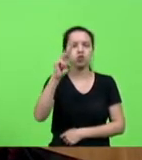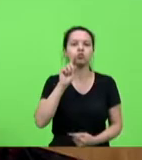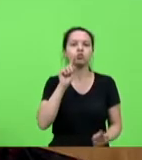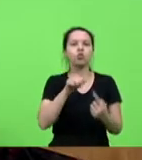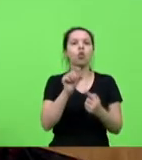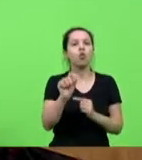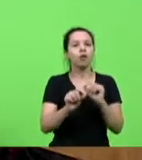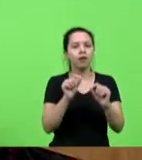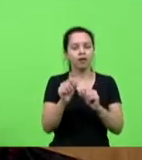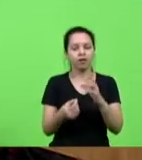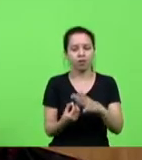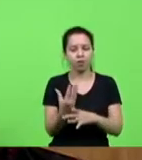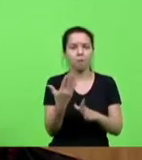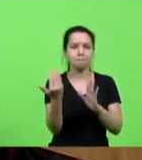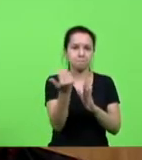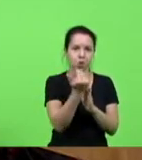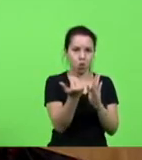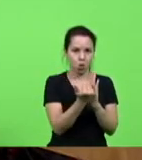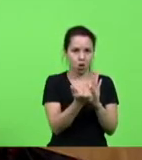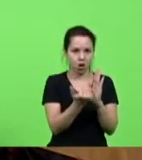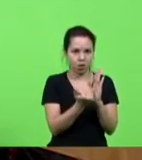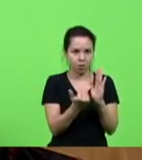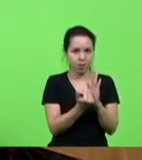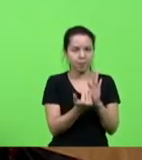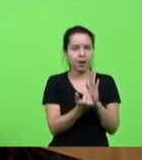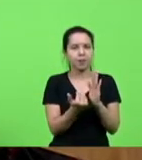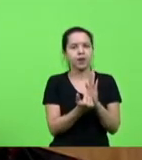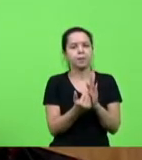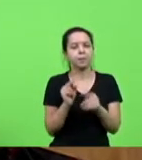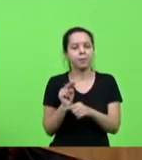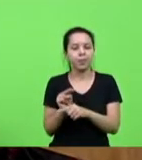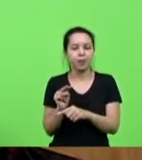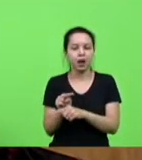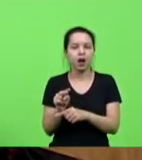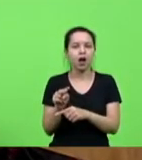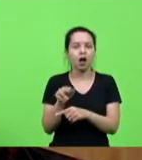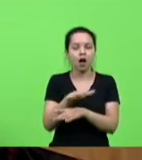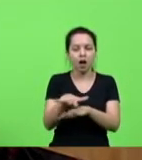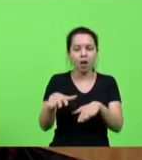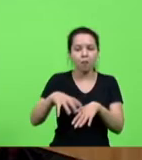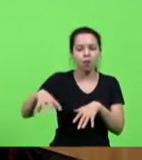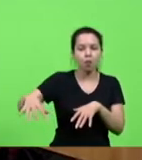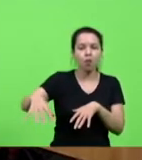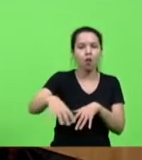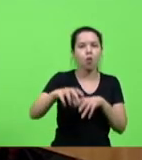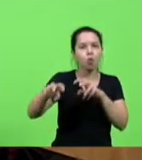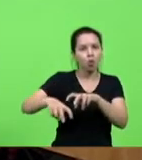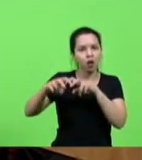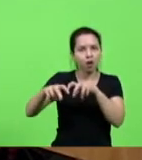aqui um programa para preparar as propriedades rurais de Santa Catarina